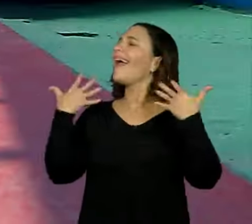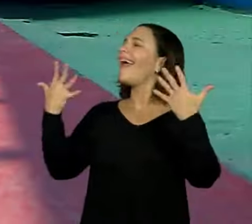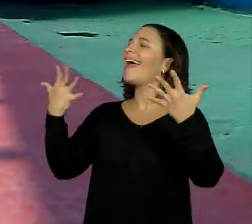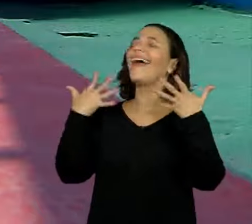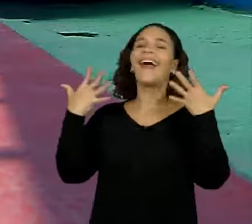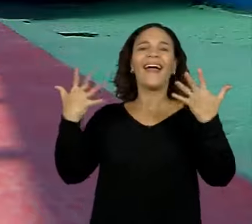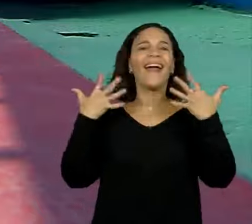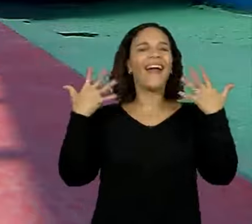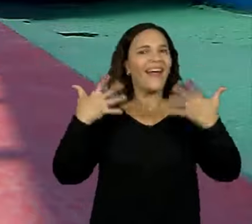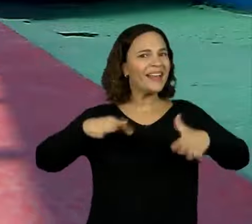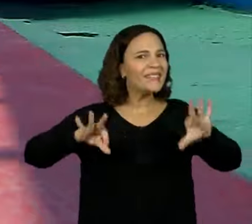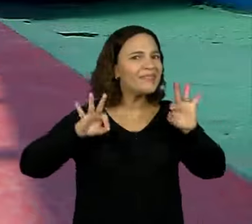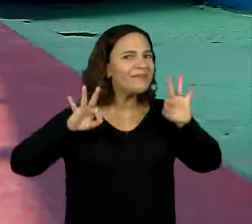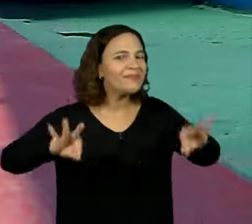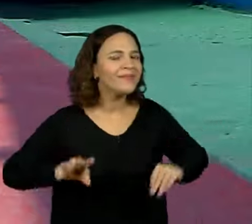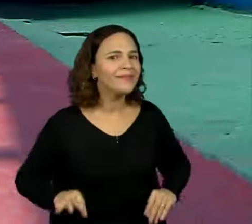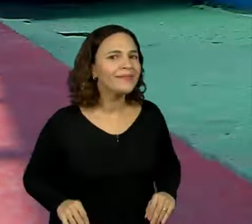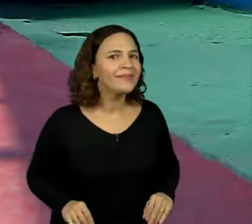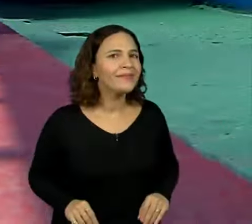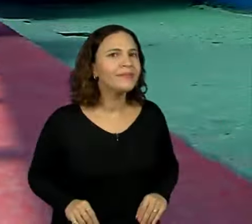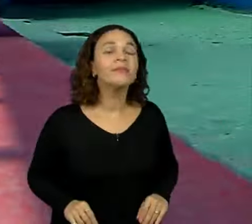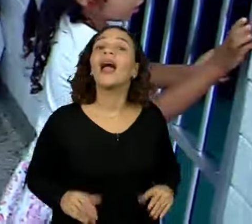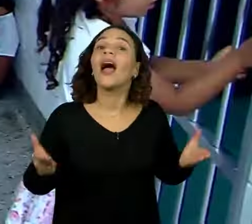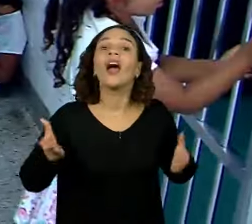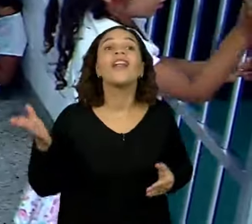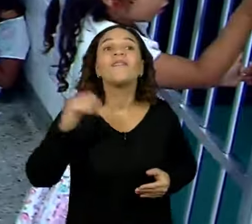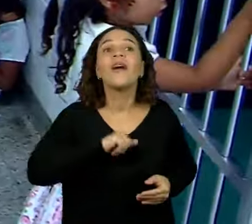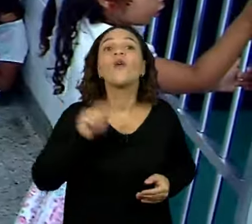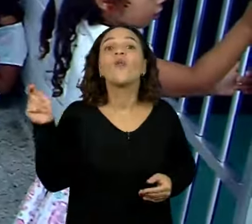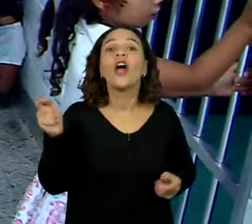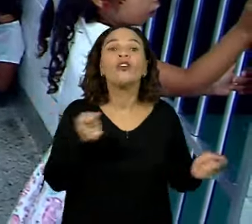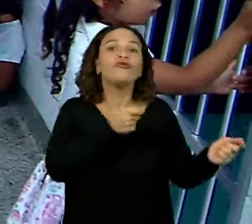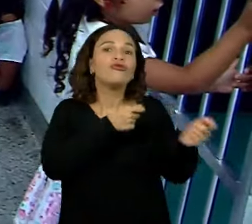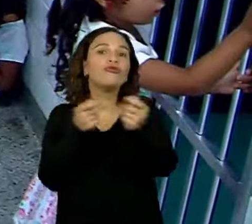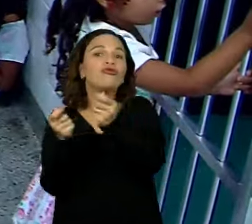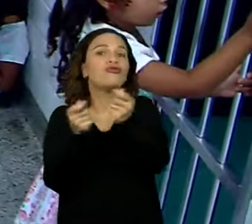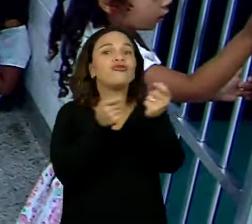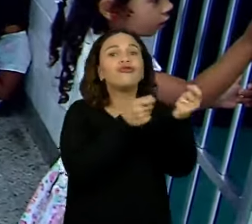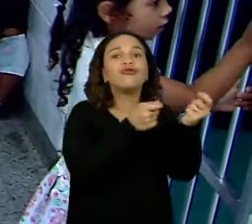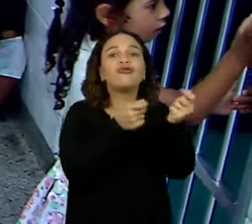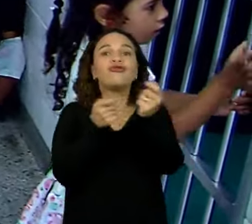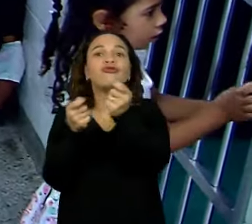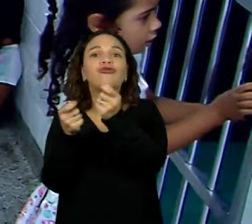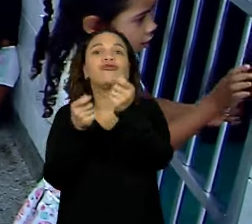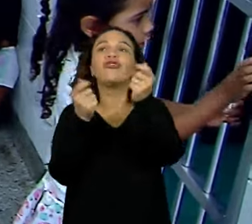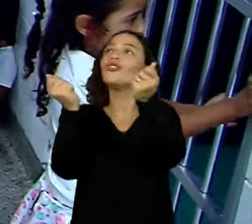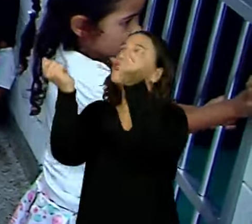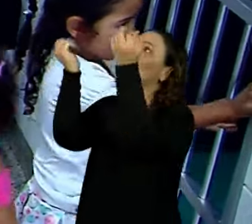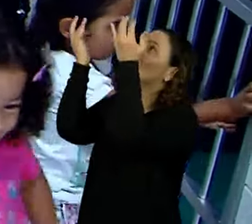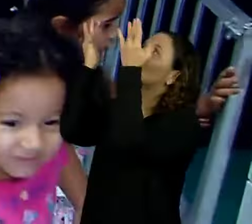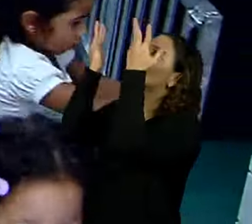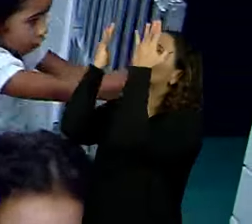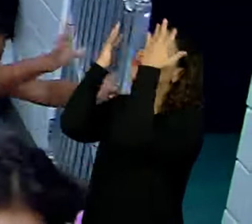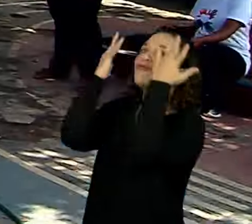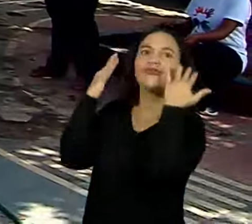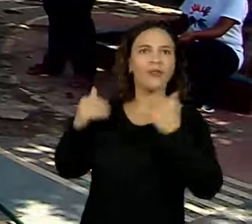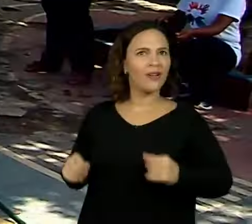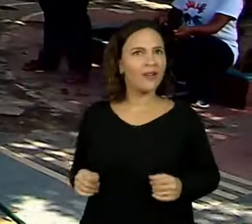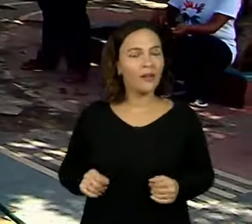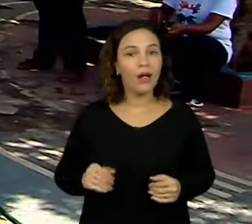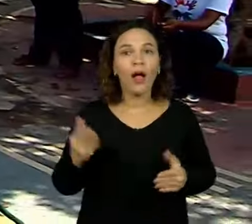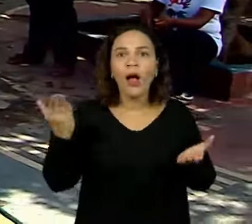crianças, literalmente. Vamos de maneira! Vamos de maneira! Tá mais